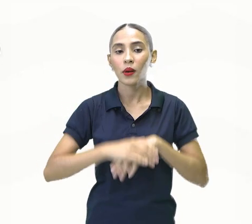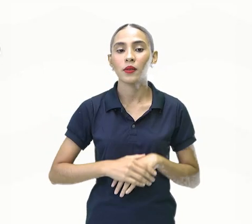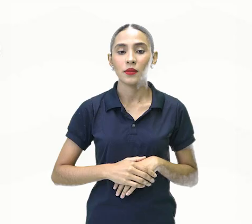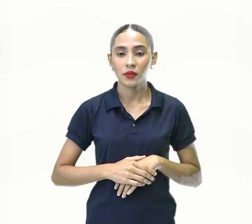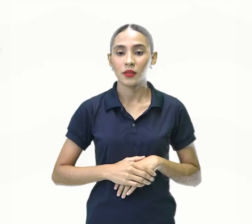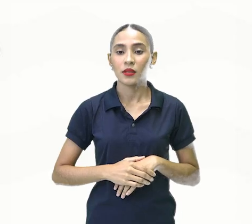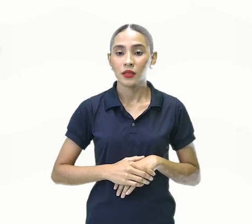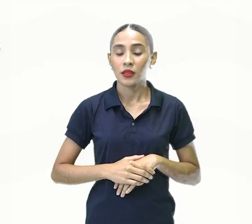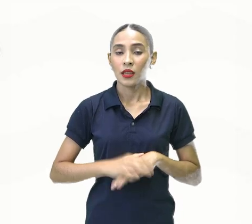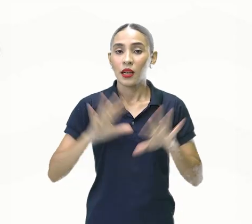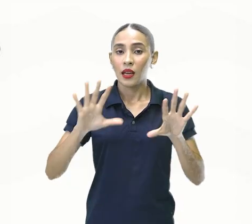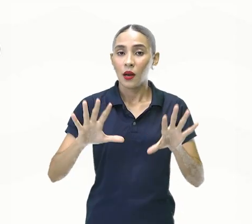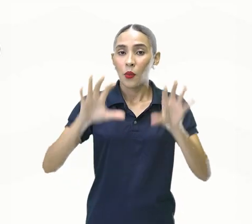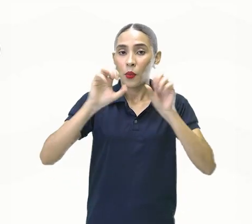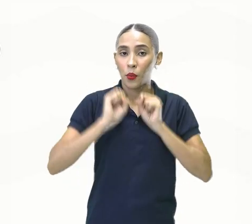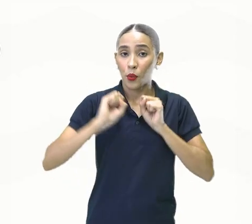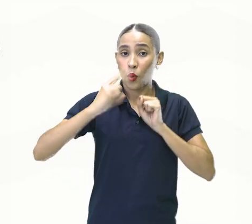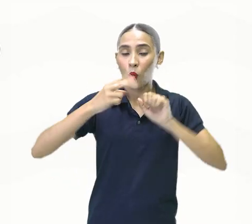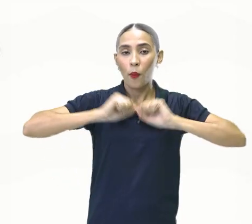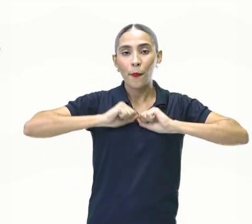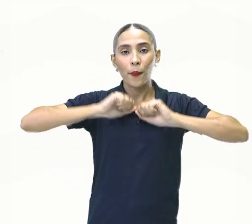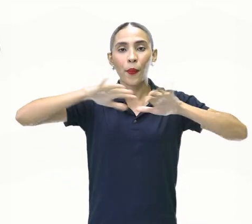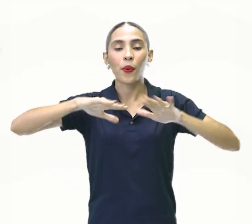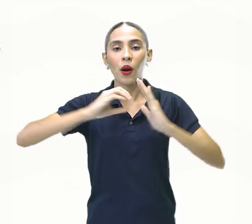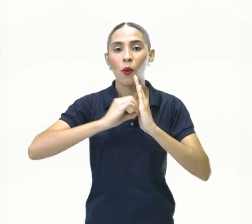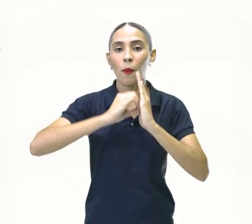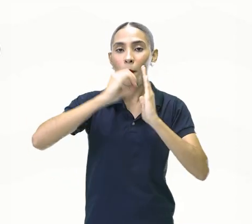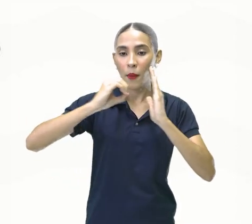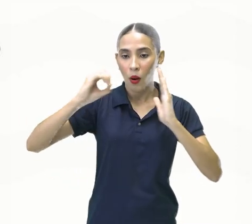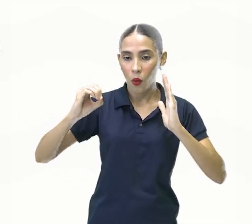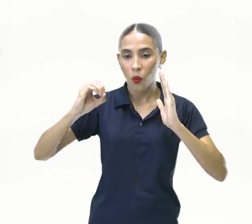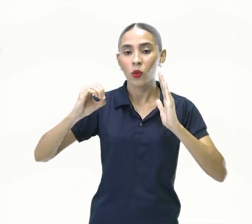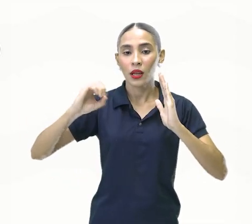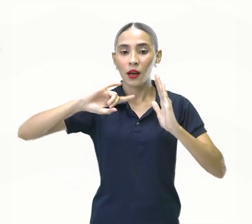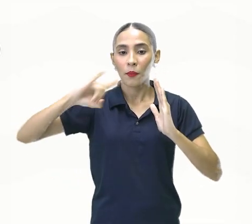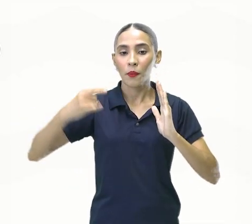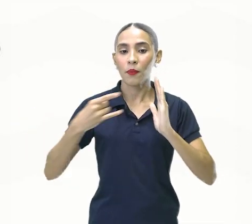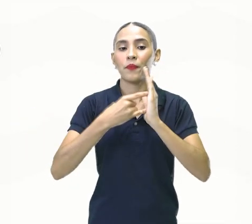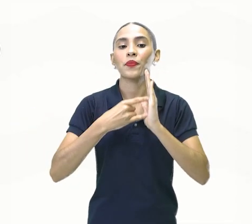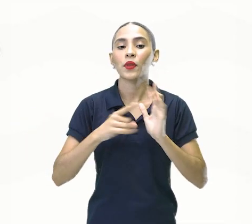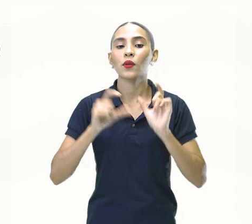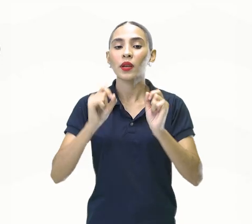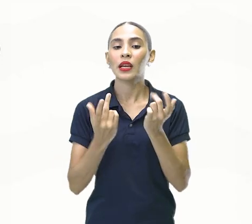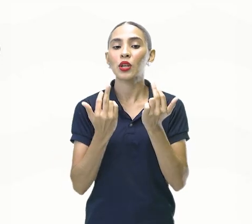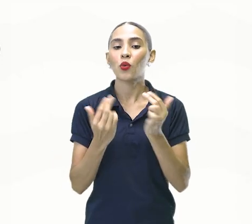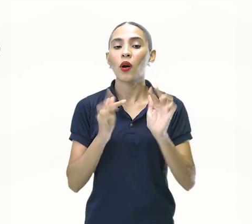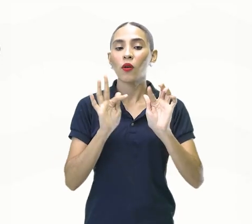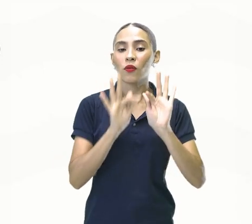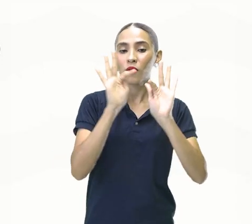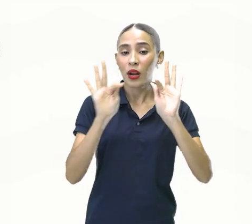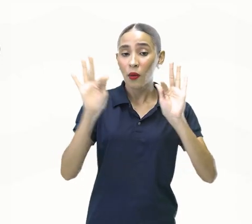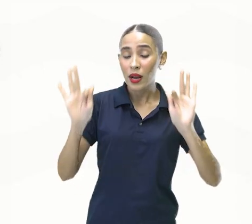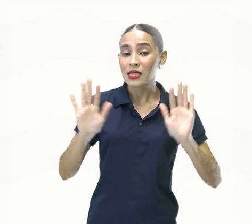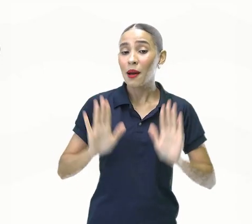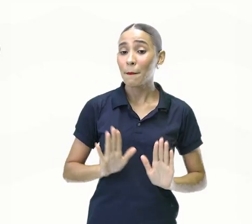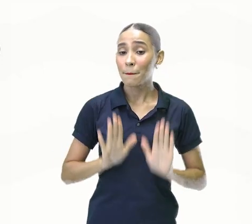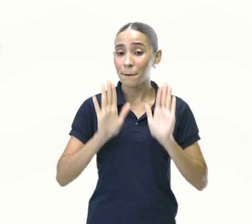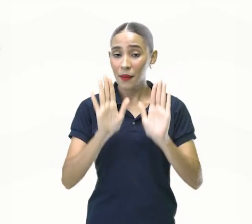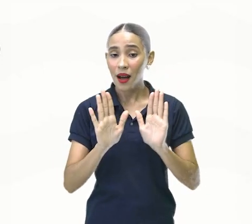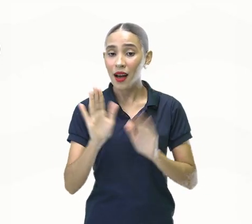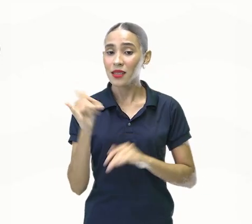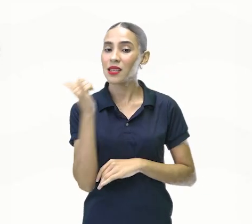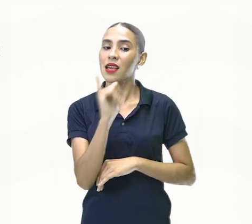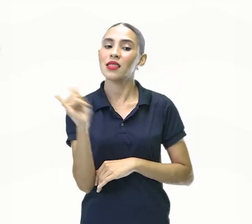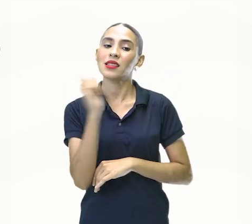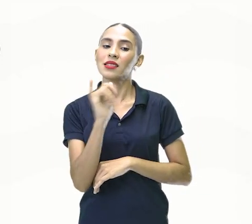emite ou absorve uma onda eletromagnética de igual frequência, porém a energia